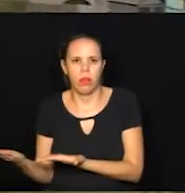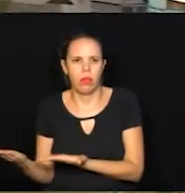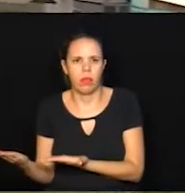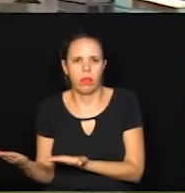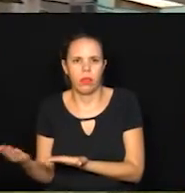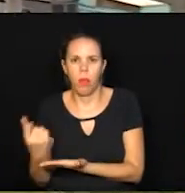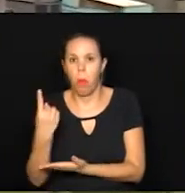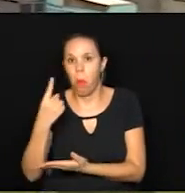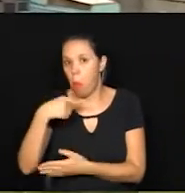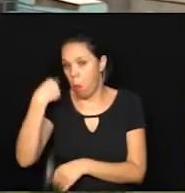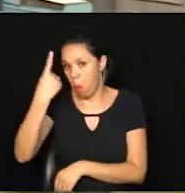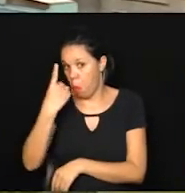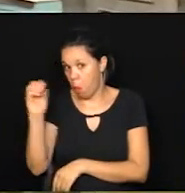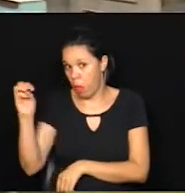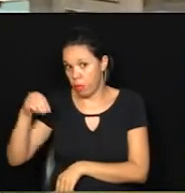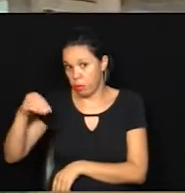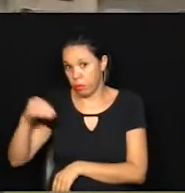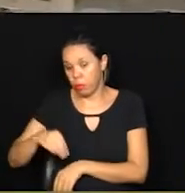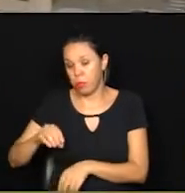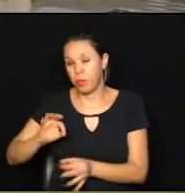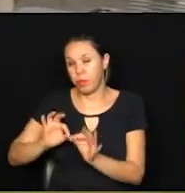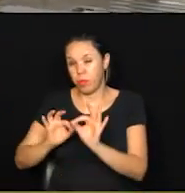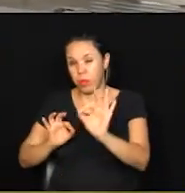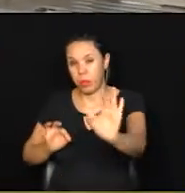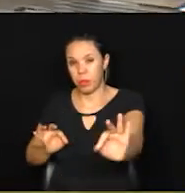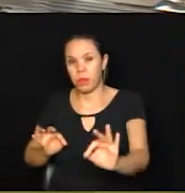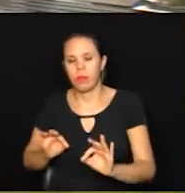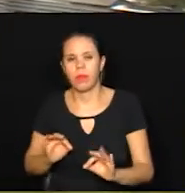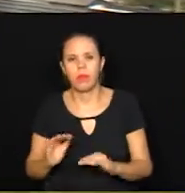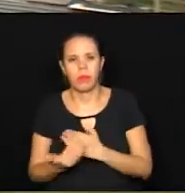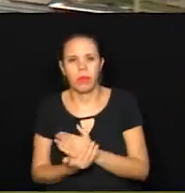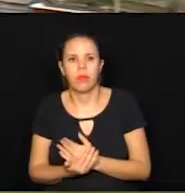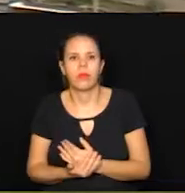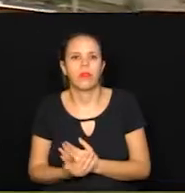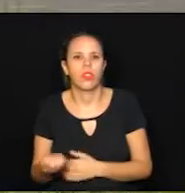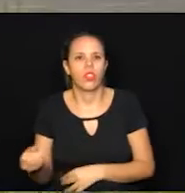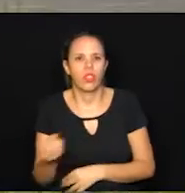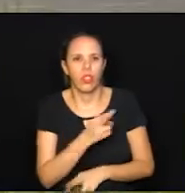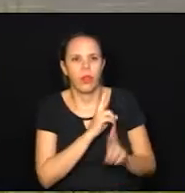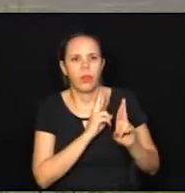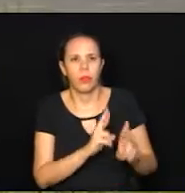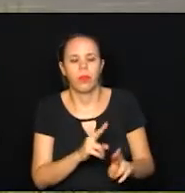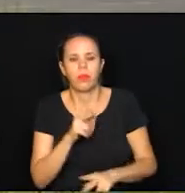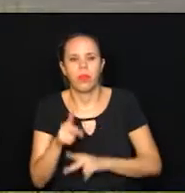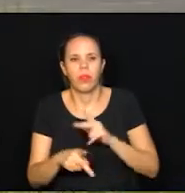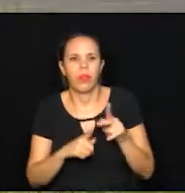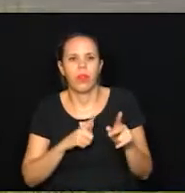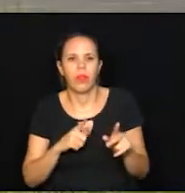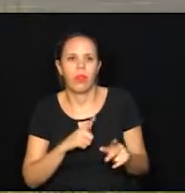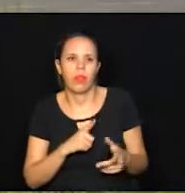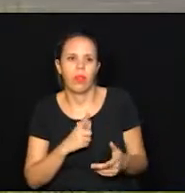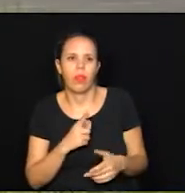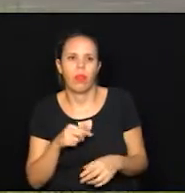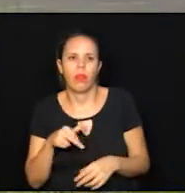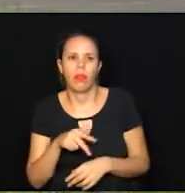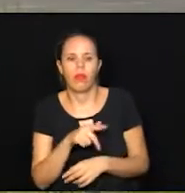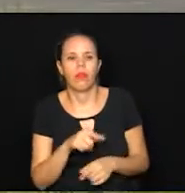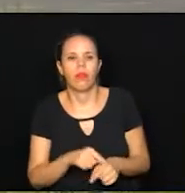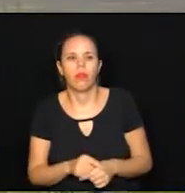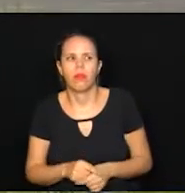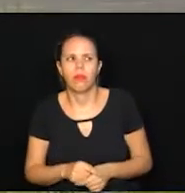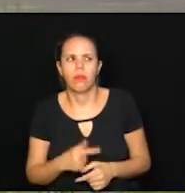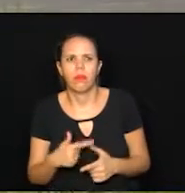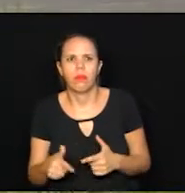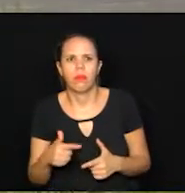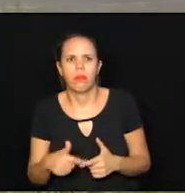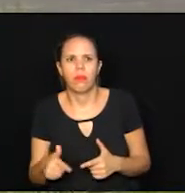a 1h10 de distância, no bairro Nova Esperança. A pessoa tem uma condição boa de caminhada, quando está com um